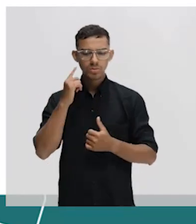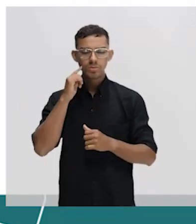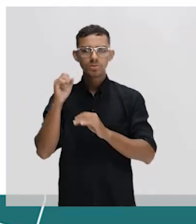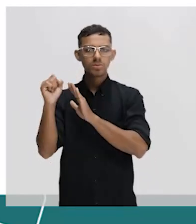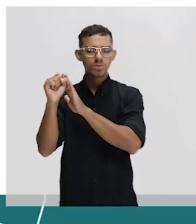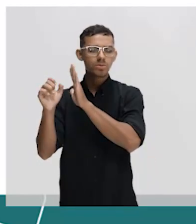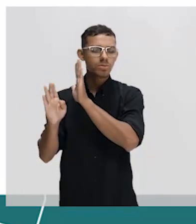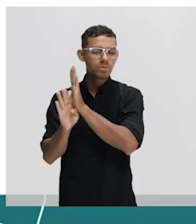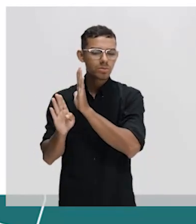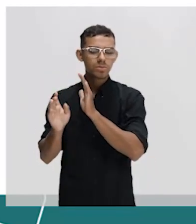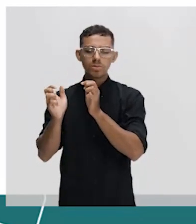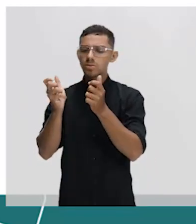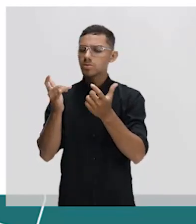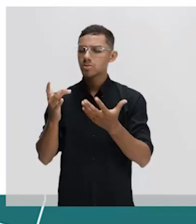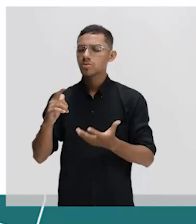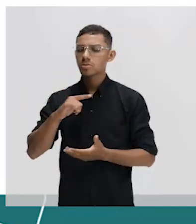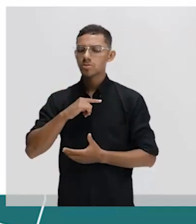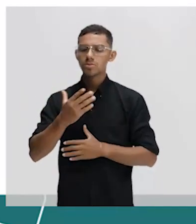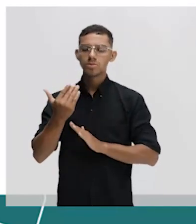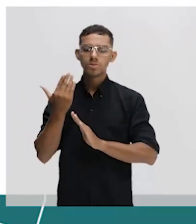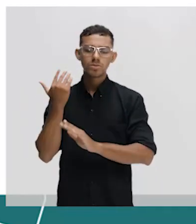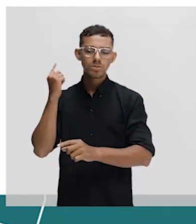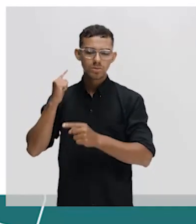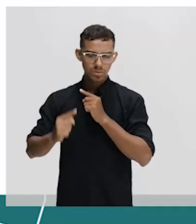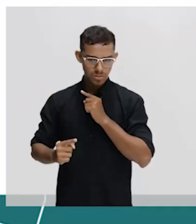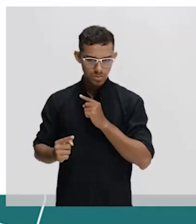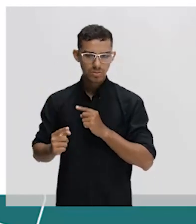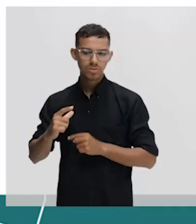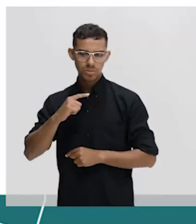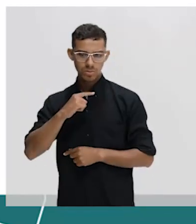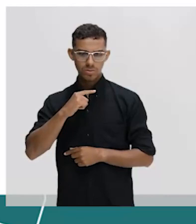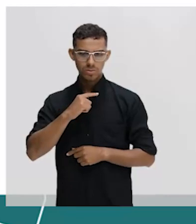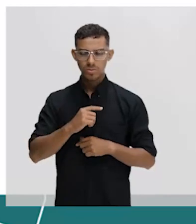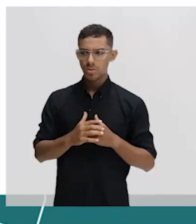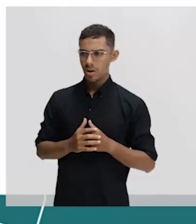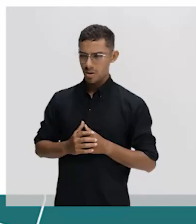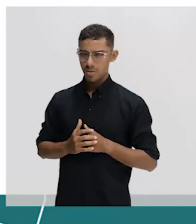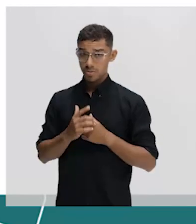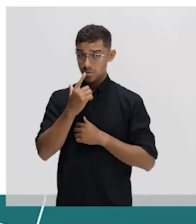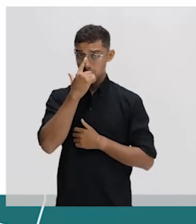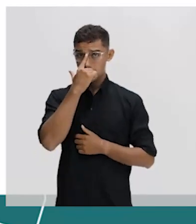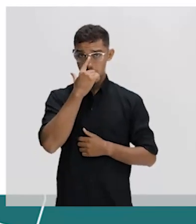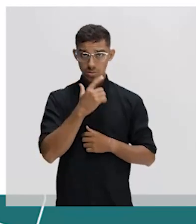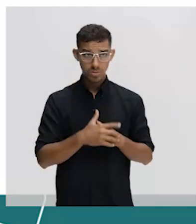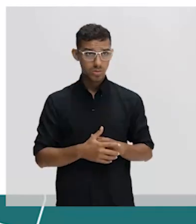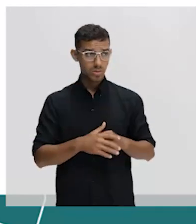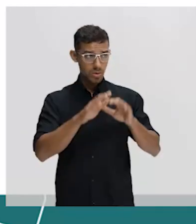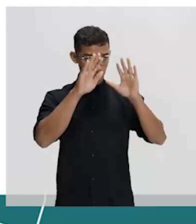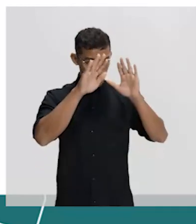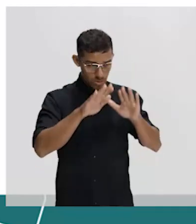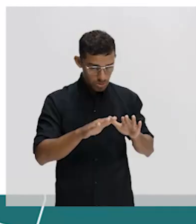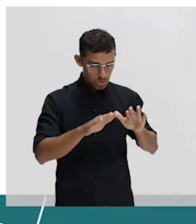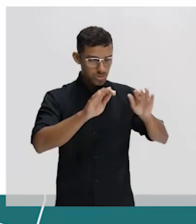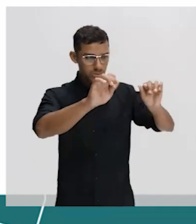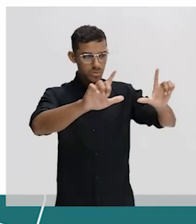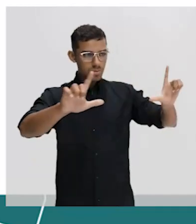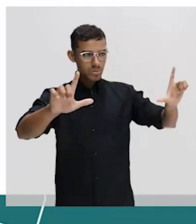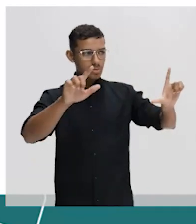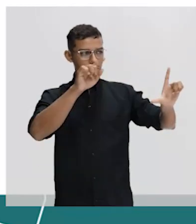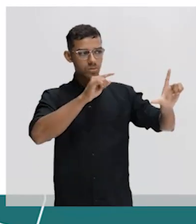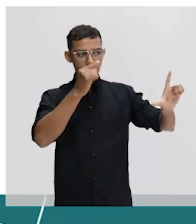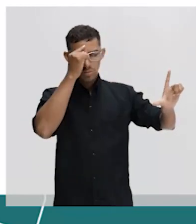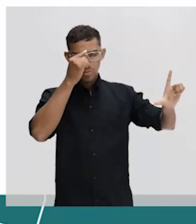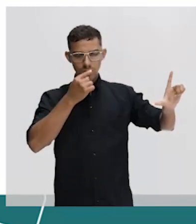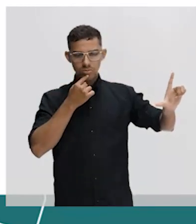simplório. Por quê? Porque havia uma proibição desse processo de adoração de imagens exatamente